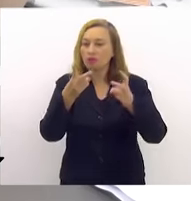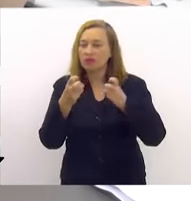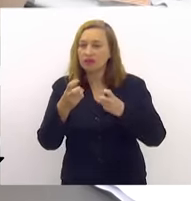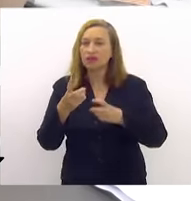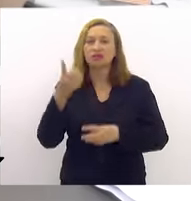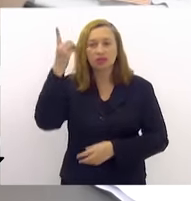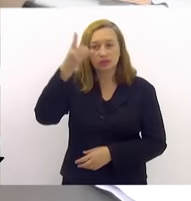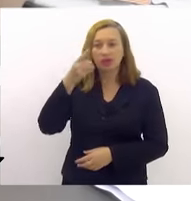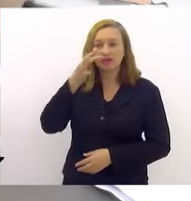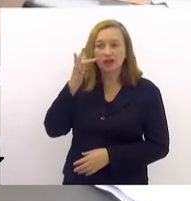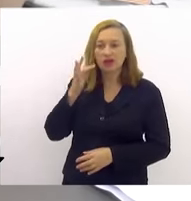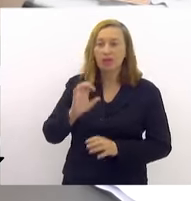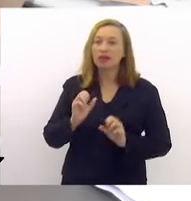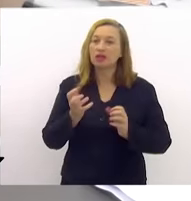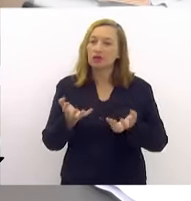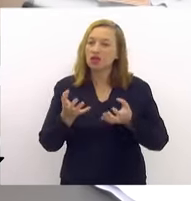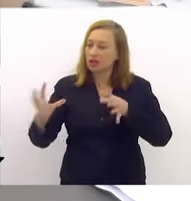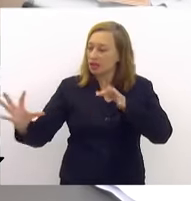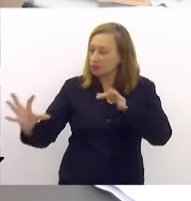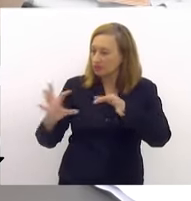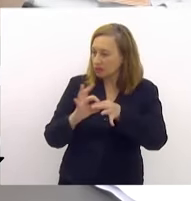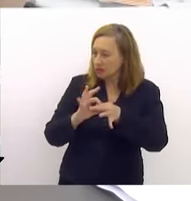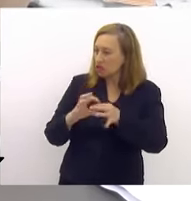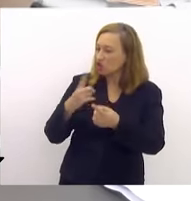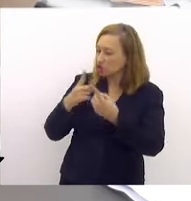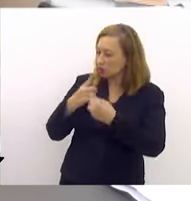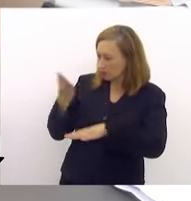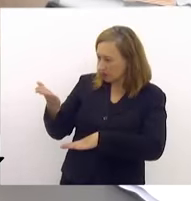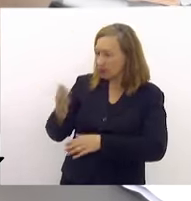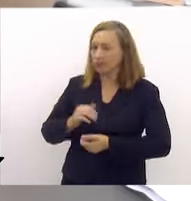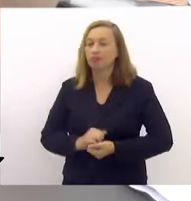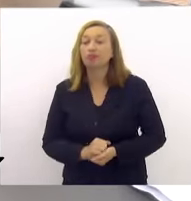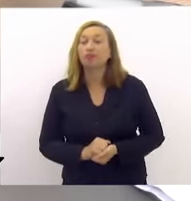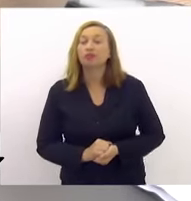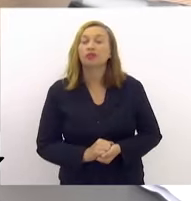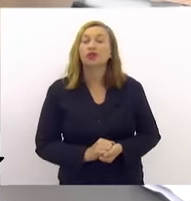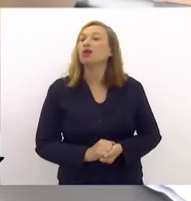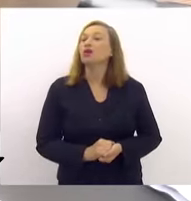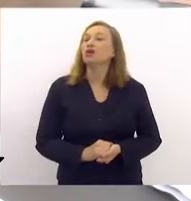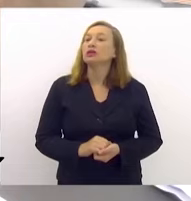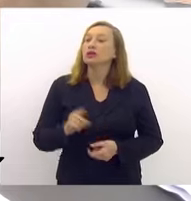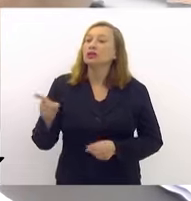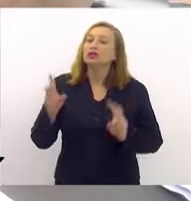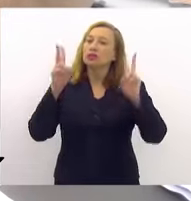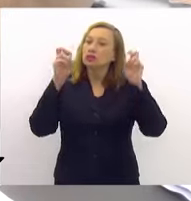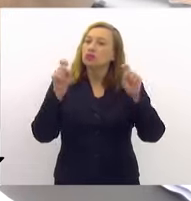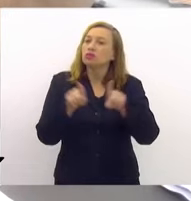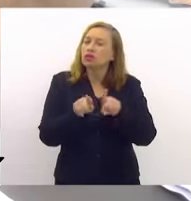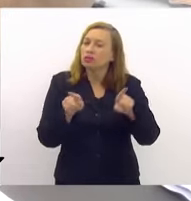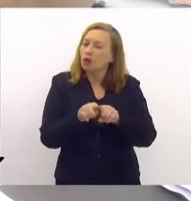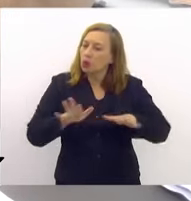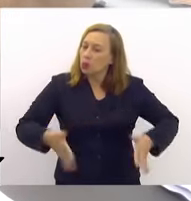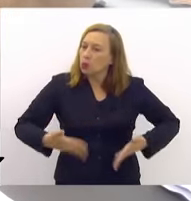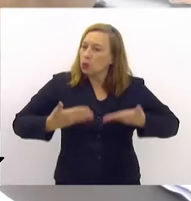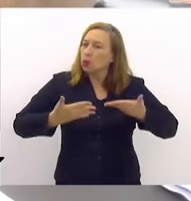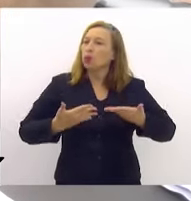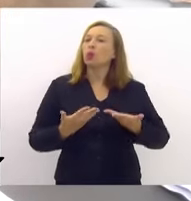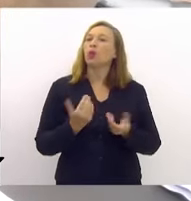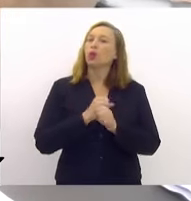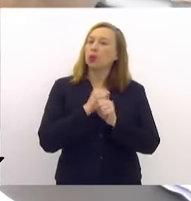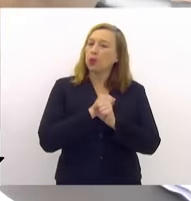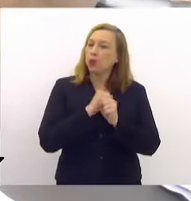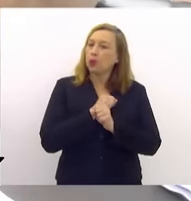só queria agregar, Serafini, dialogando contigo, que esse assunto também me motiva há bastante tempo.